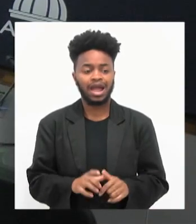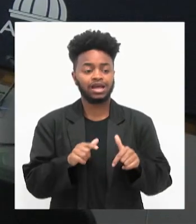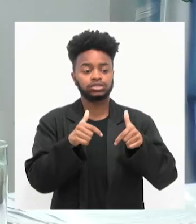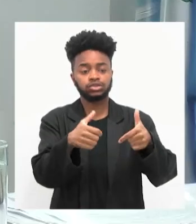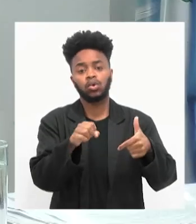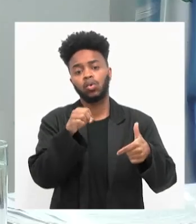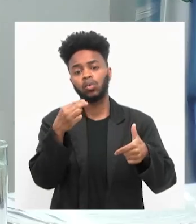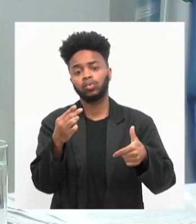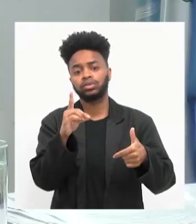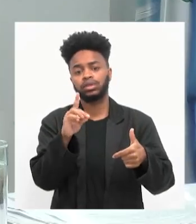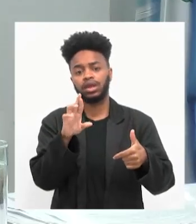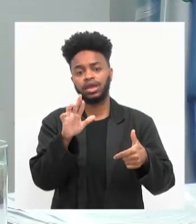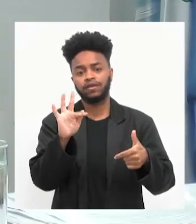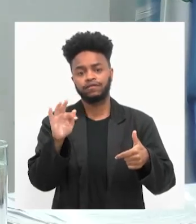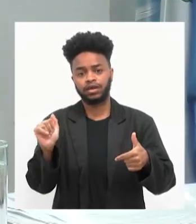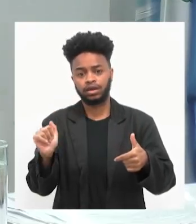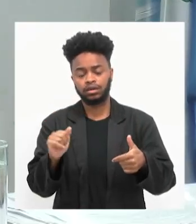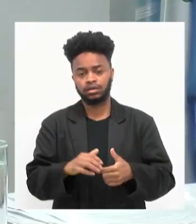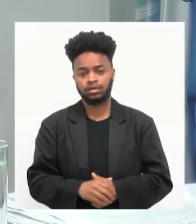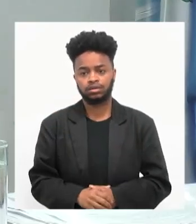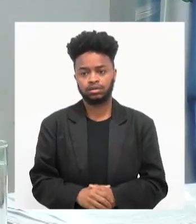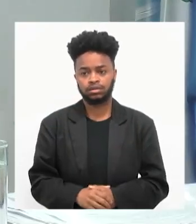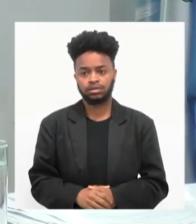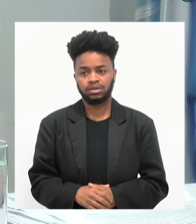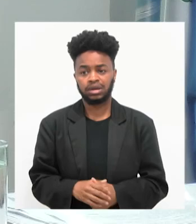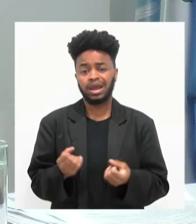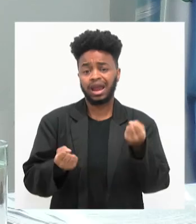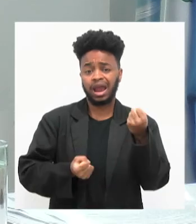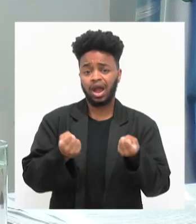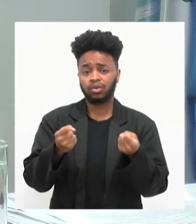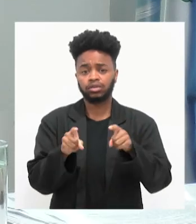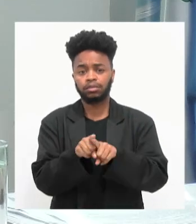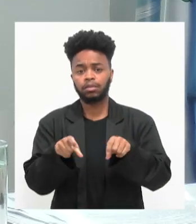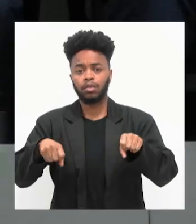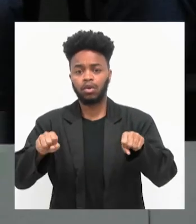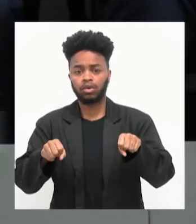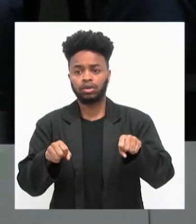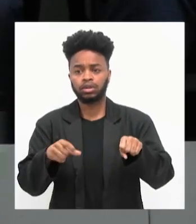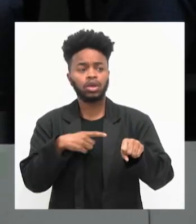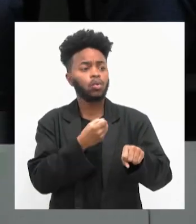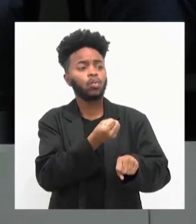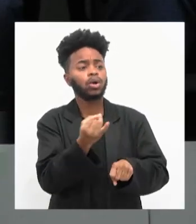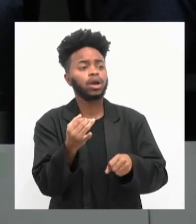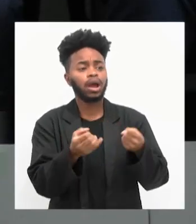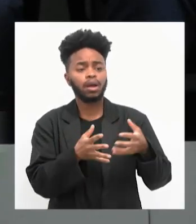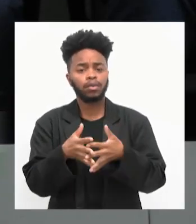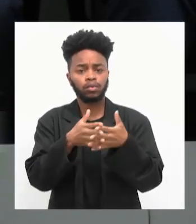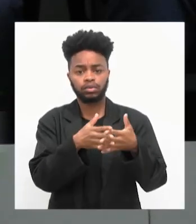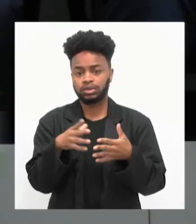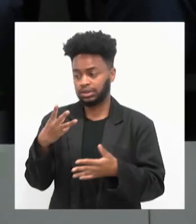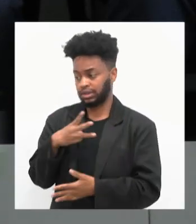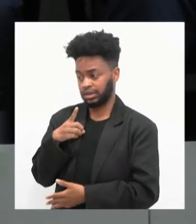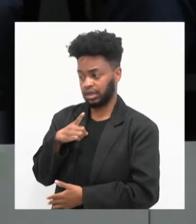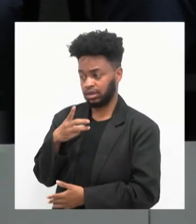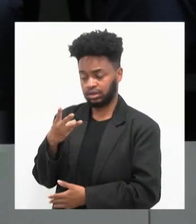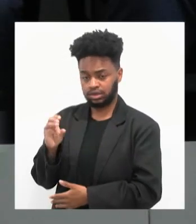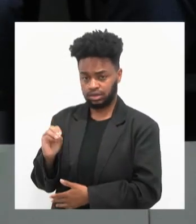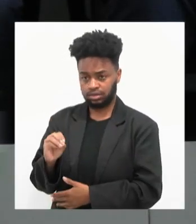Não, geral. Entre carro de passeio e motocicleta. Quantos Na caminhões o senhor DRFA, tem? Eu tenho 30. 30.